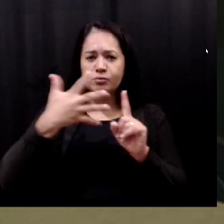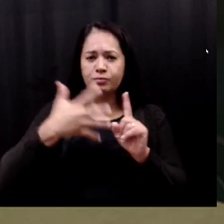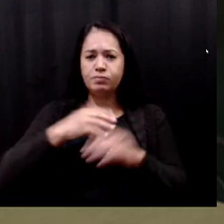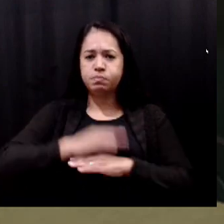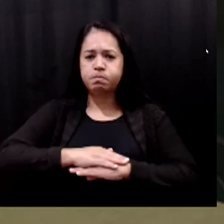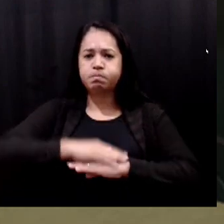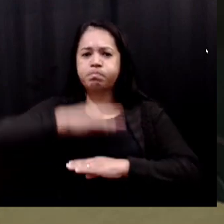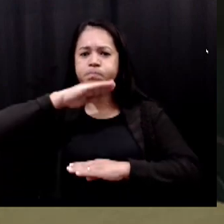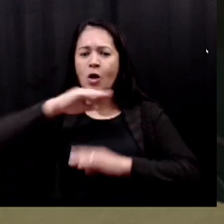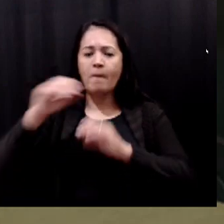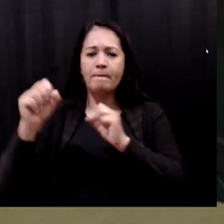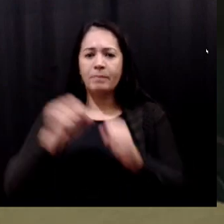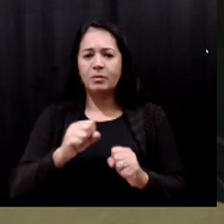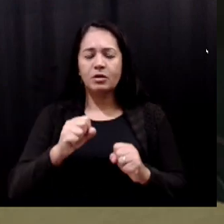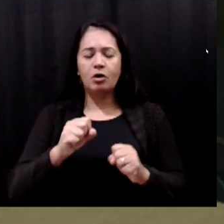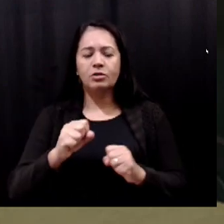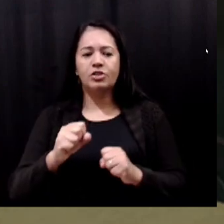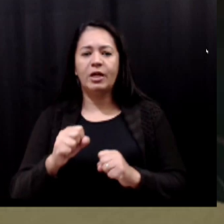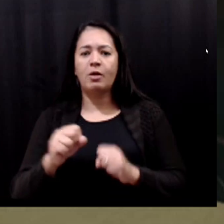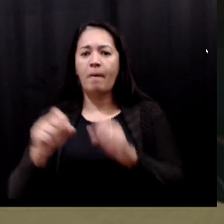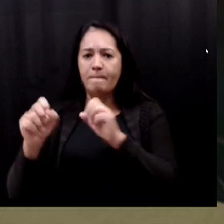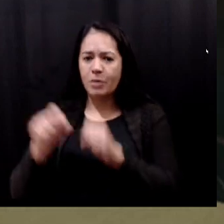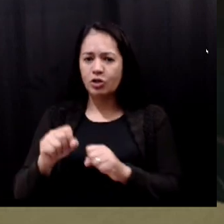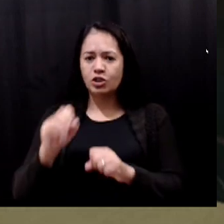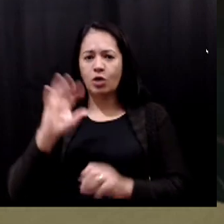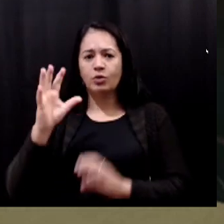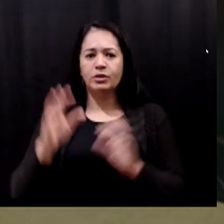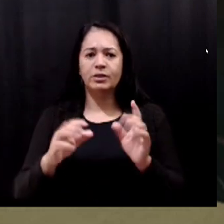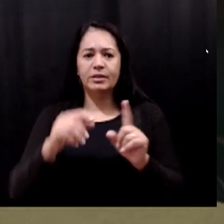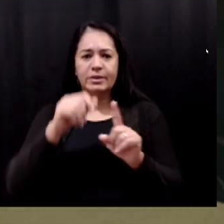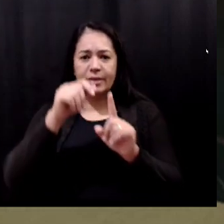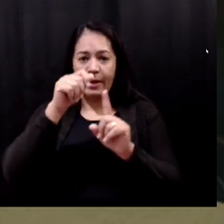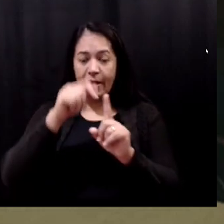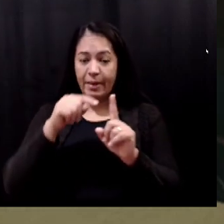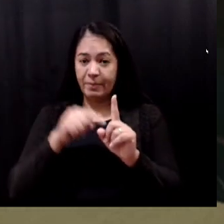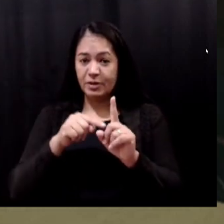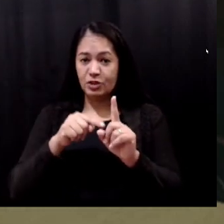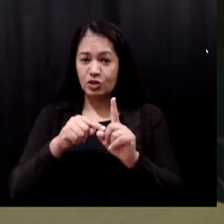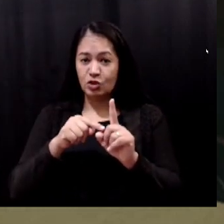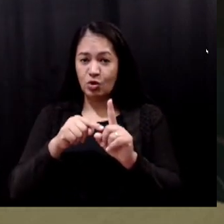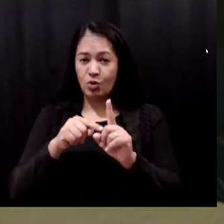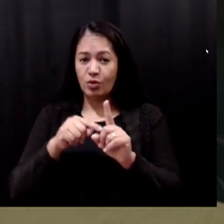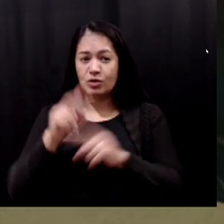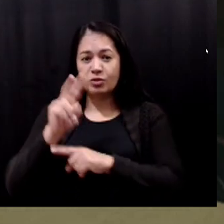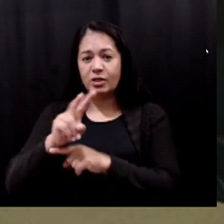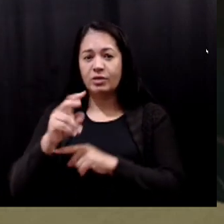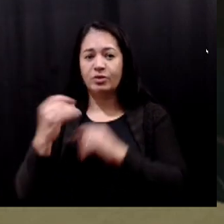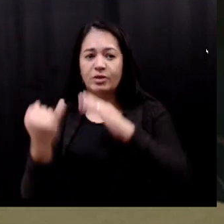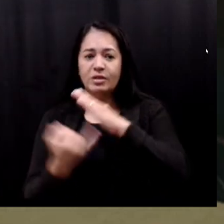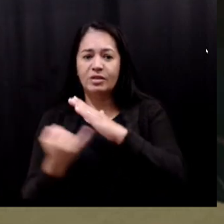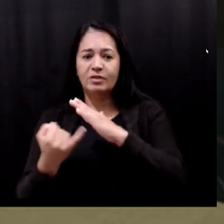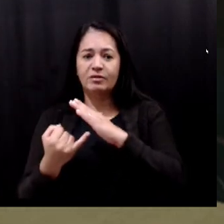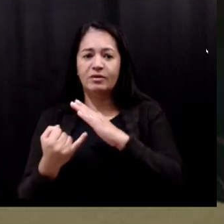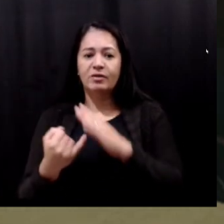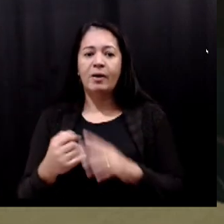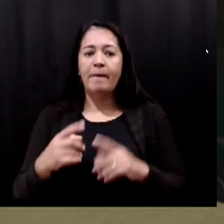informais, mesmo que eles não tenham vínculo empregatício? Ah, mas olha, eu vou falar